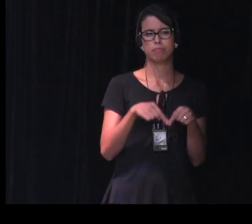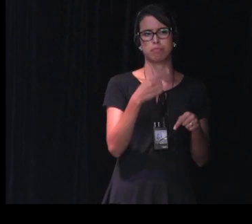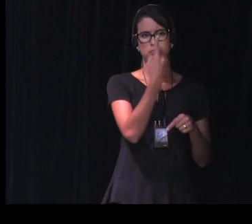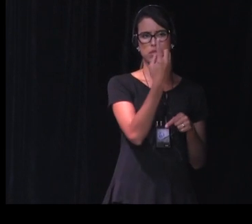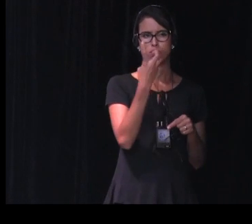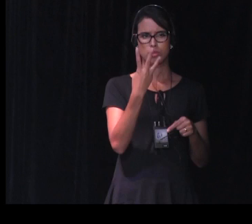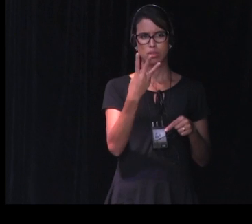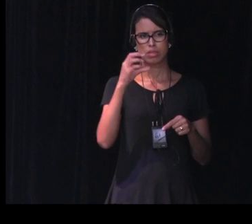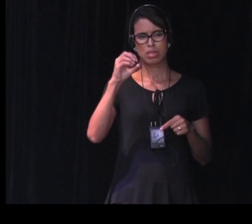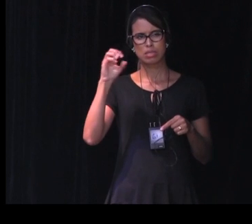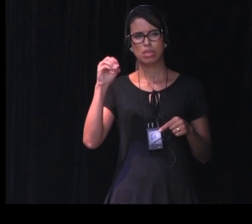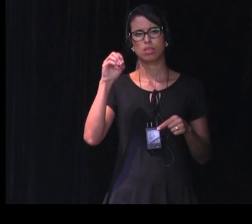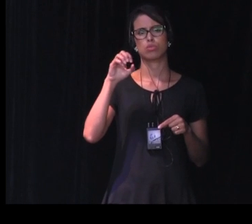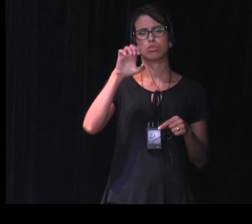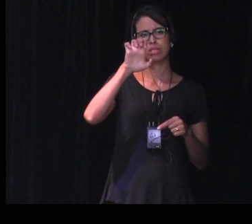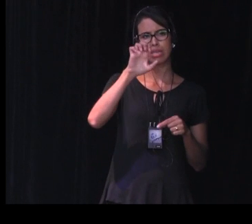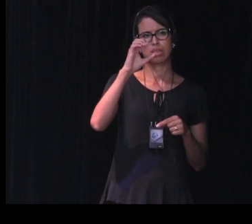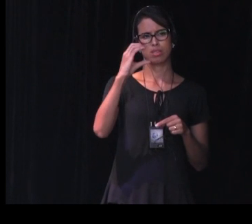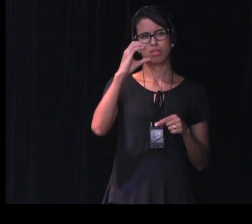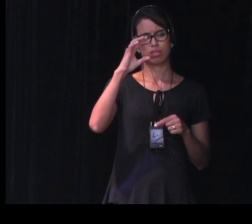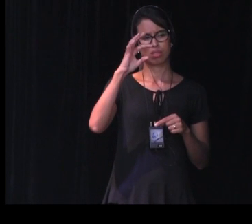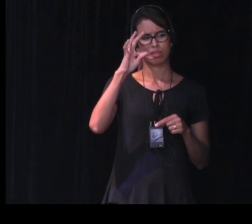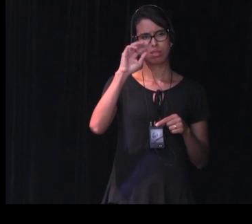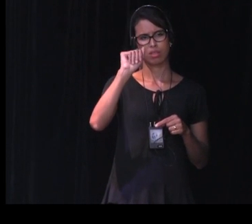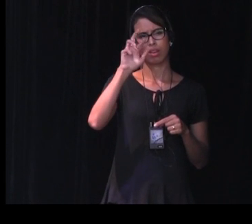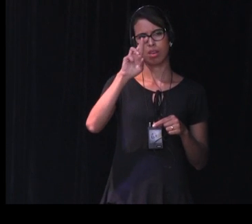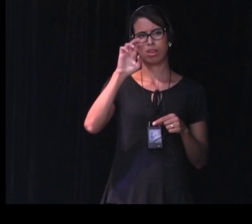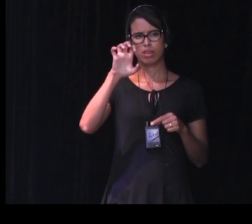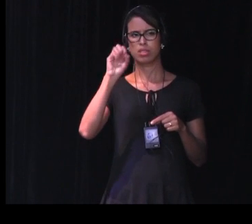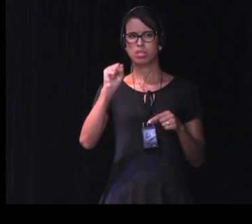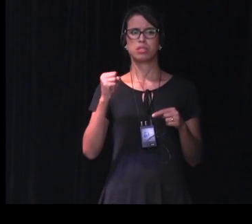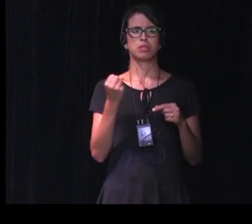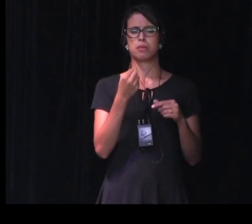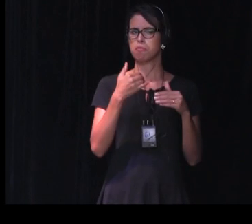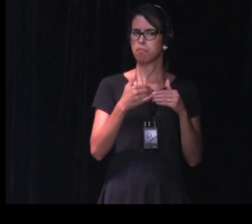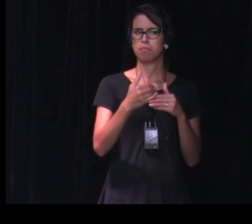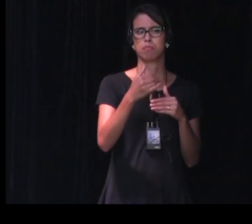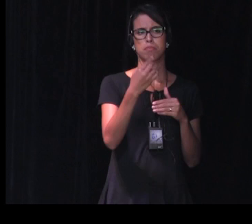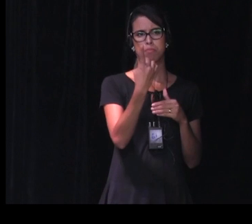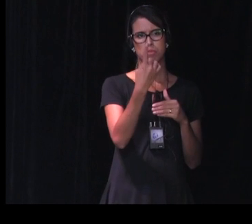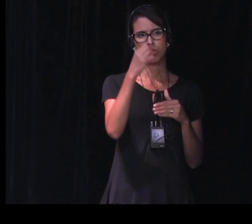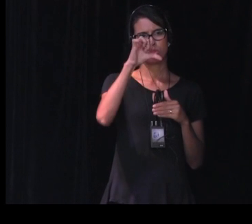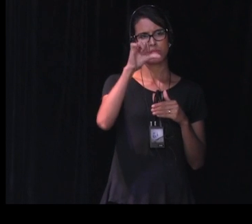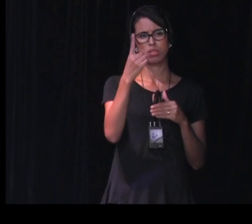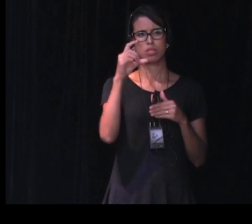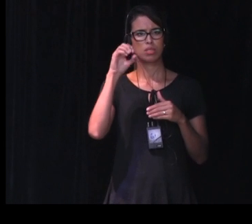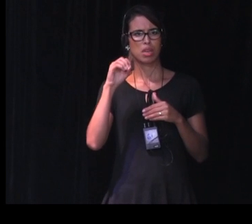1.300 hectares dedicadas a espaço público verde. De 1910, nunca